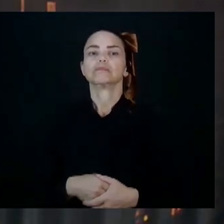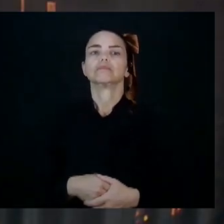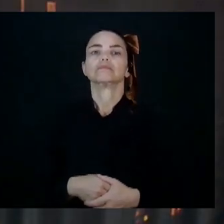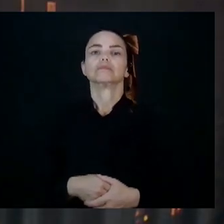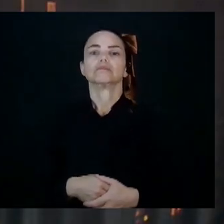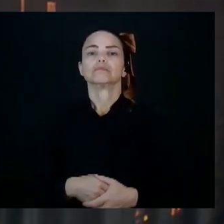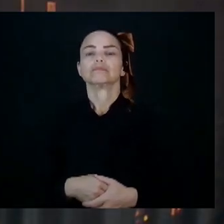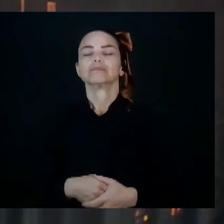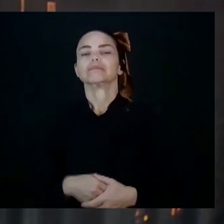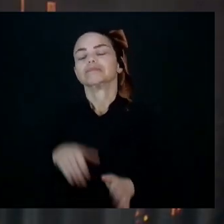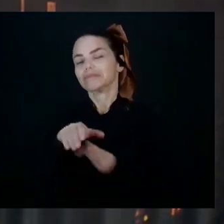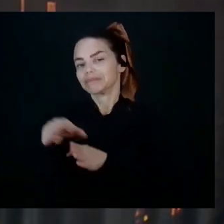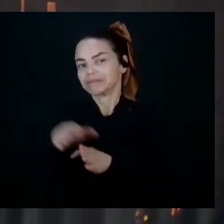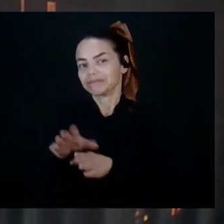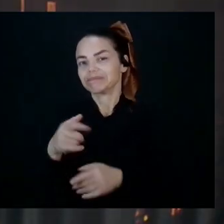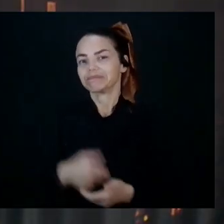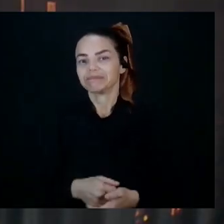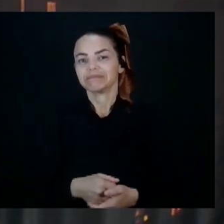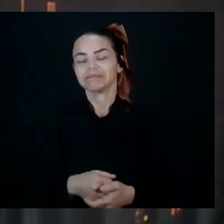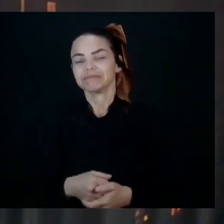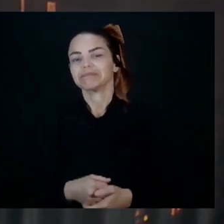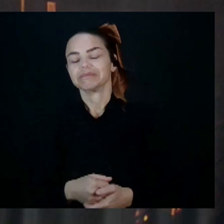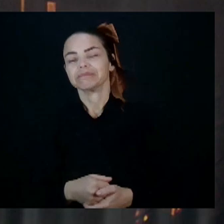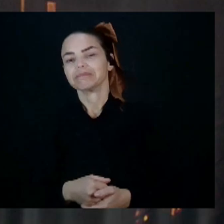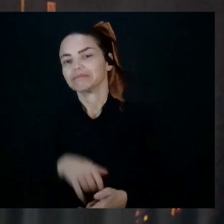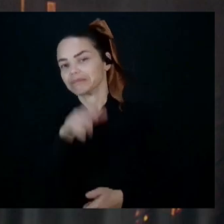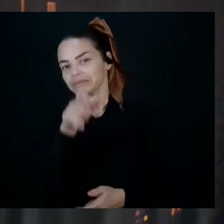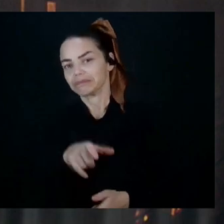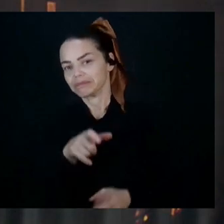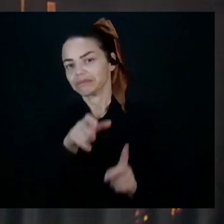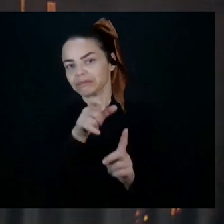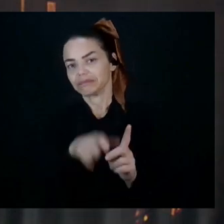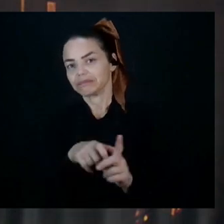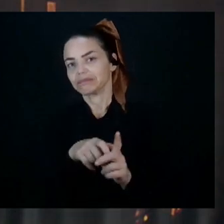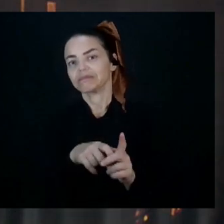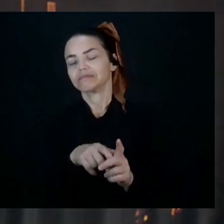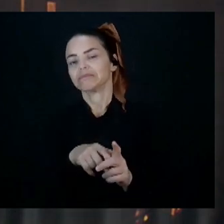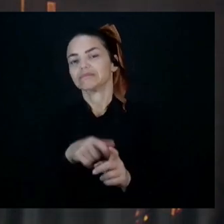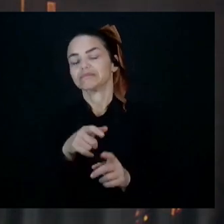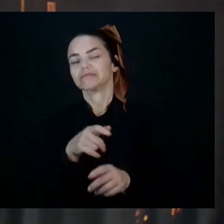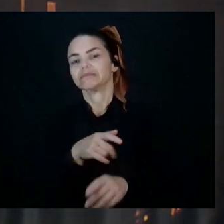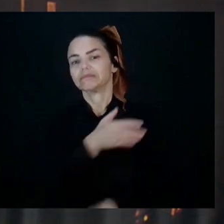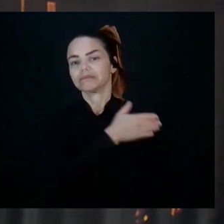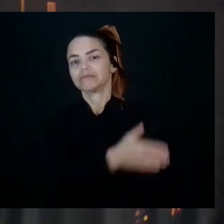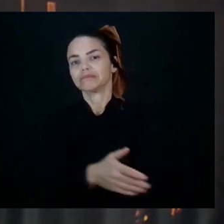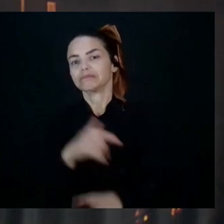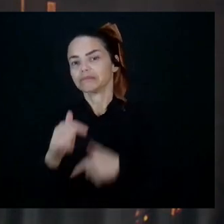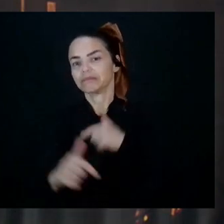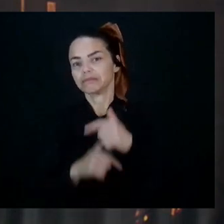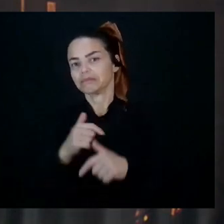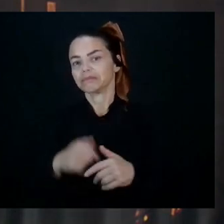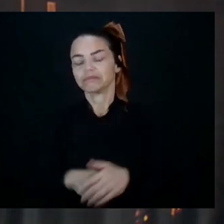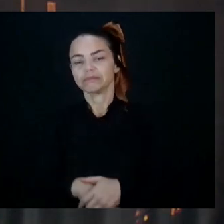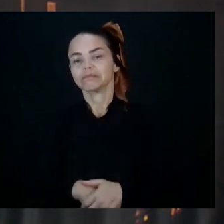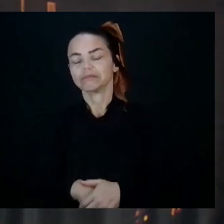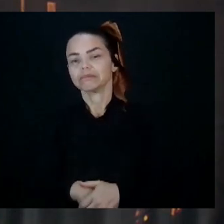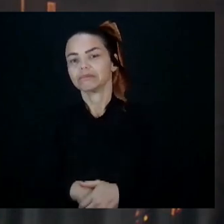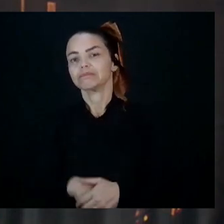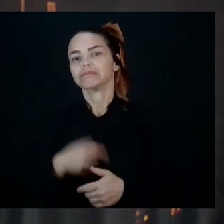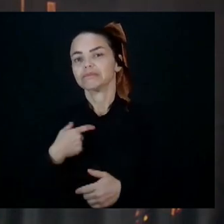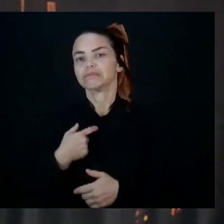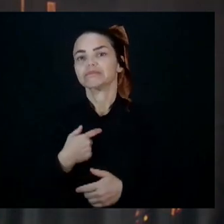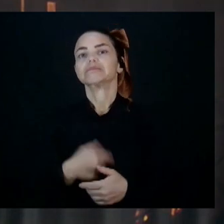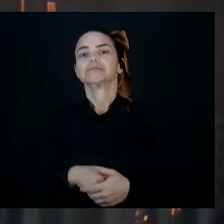oriento que busque a orientação de alguém que esteja habituado a trabalhar com isso. Talvez, acho que o Conselho Municipal do Idoso seja o